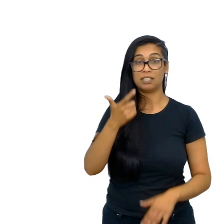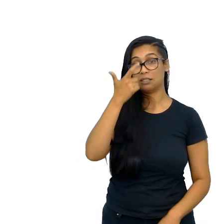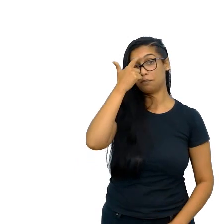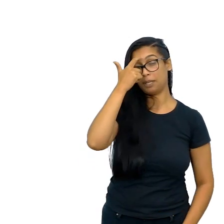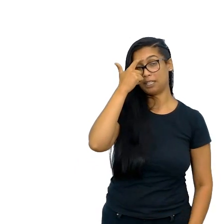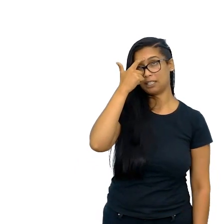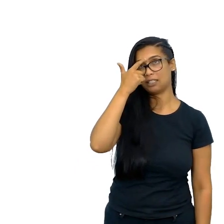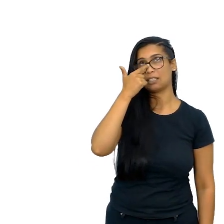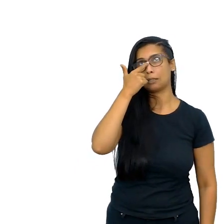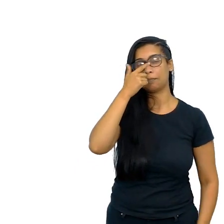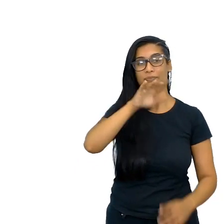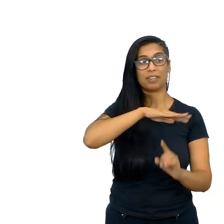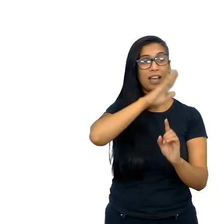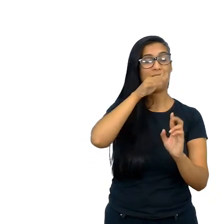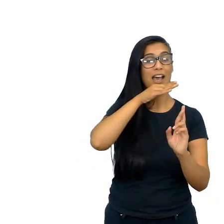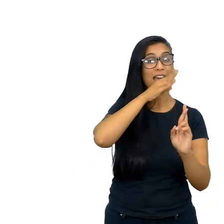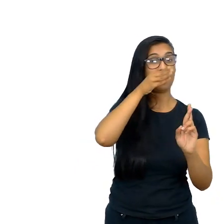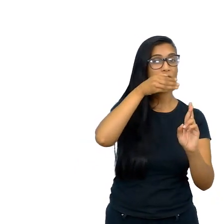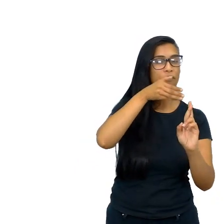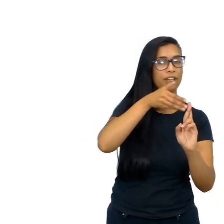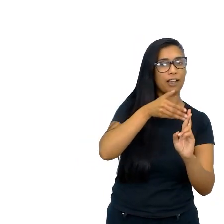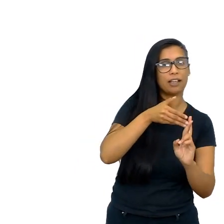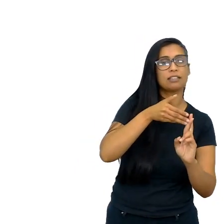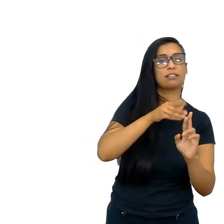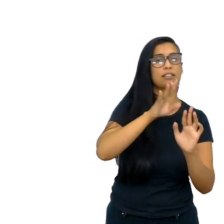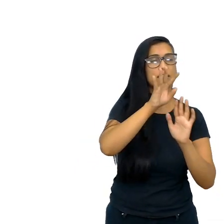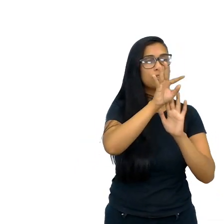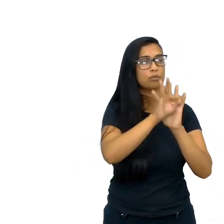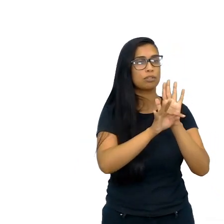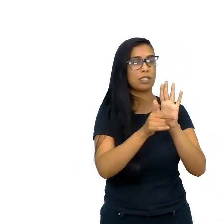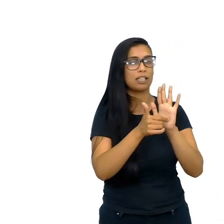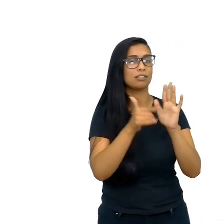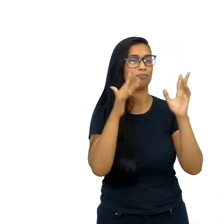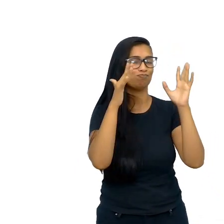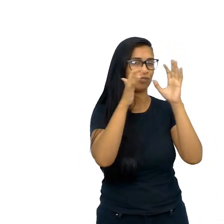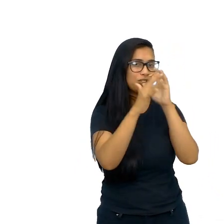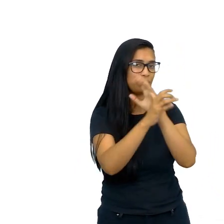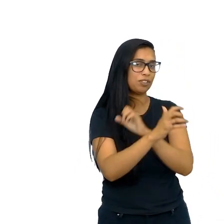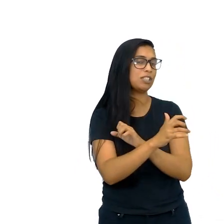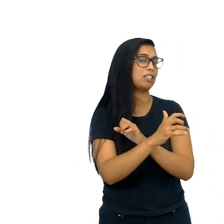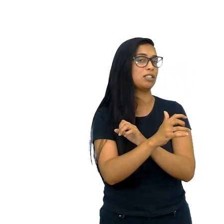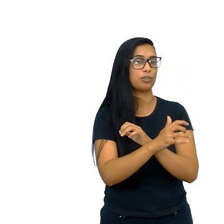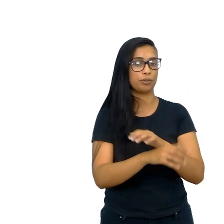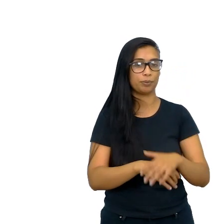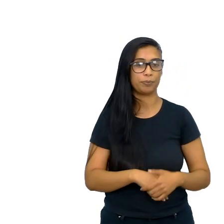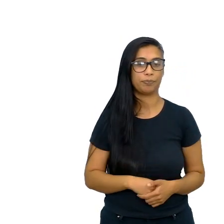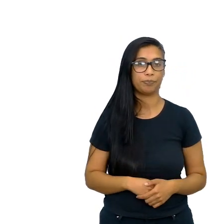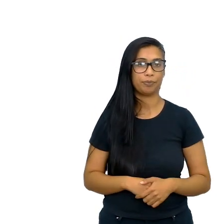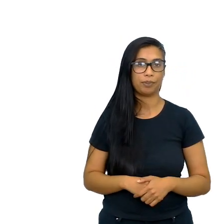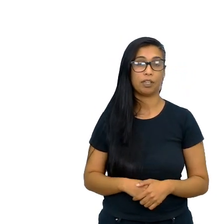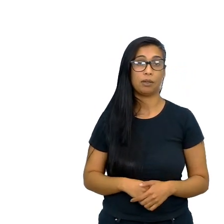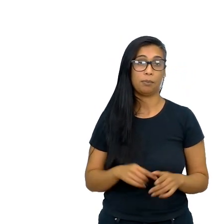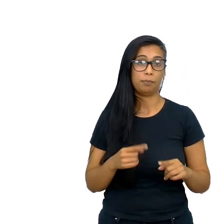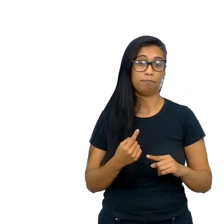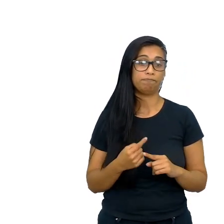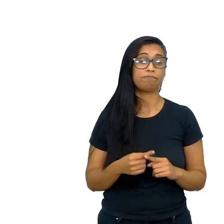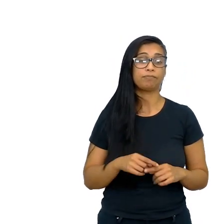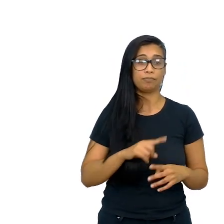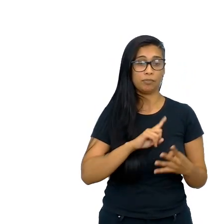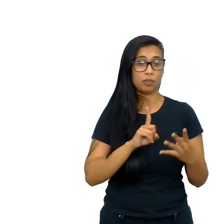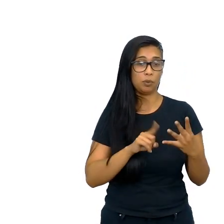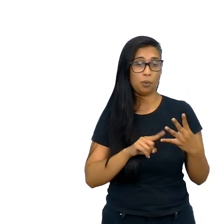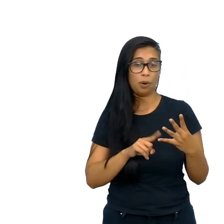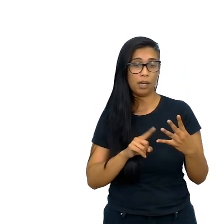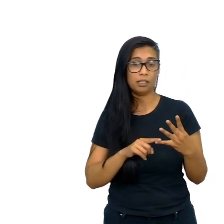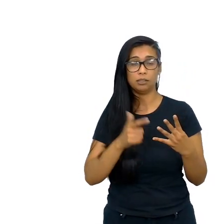dos referentes estão um pouco mais distantes, e quando nós temos textos, né, cujas complexidades são acima do nível 4, nós